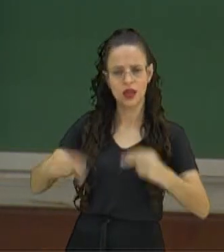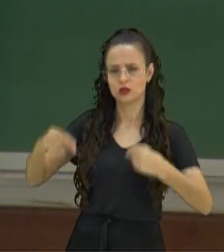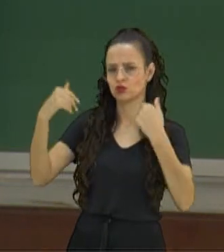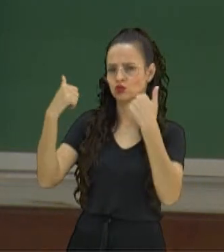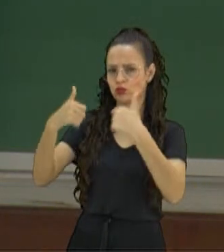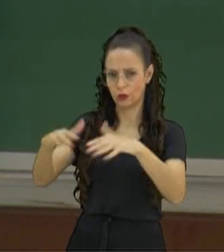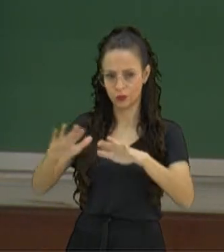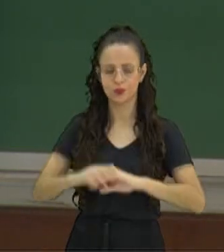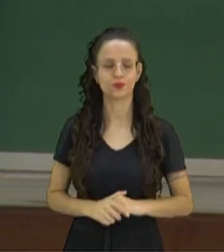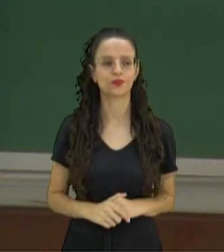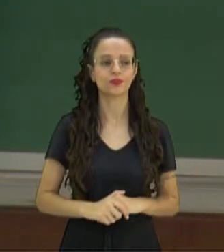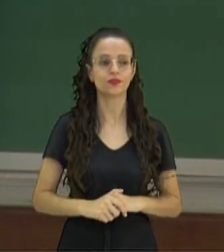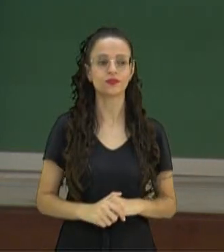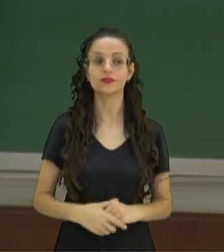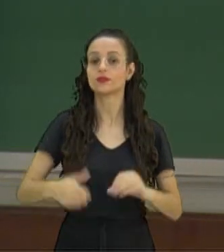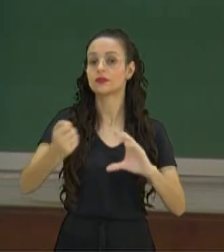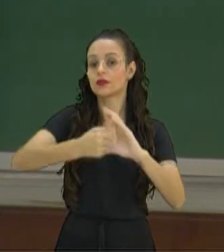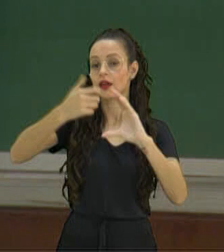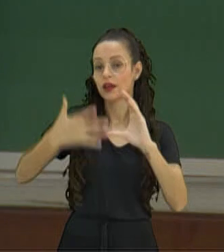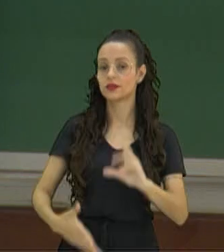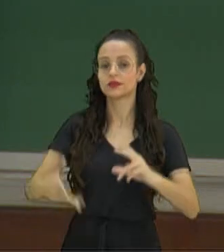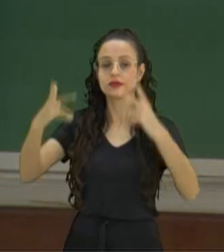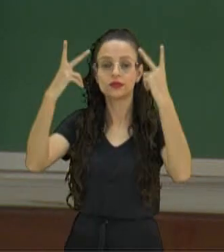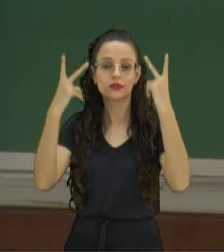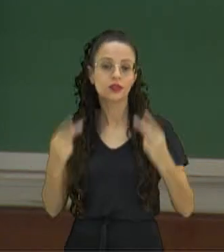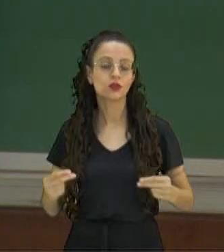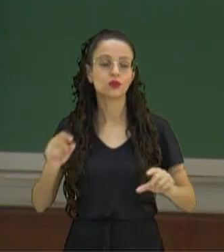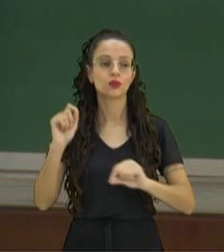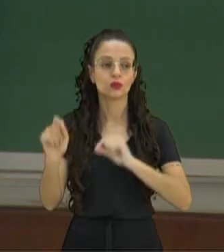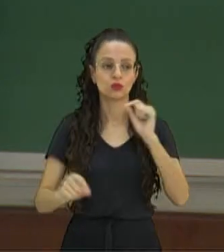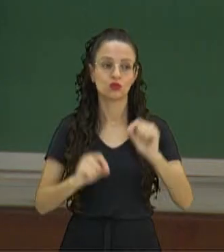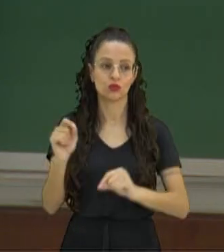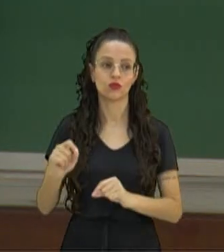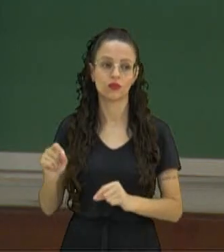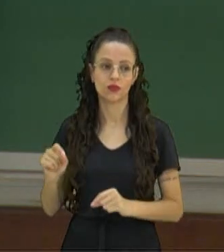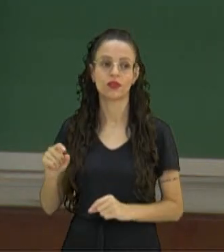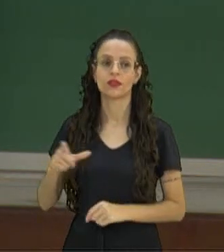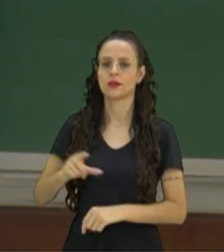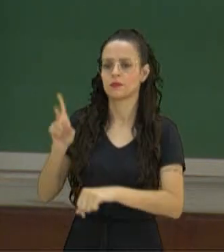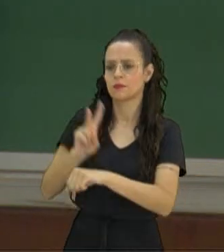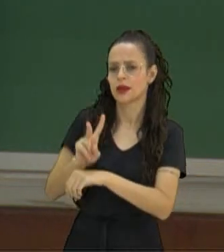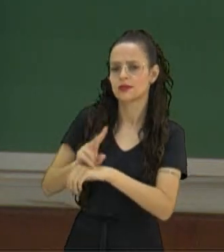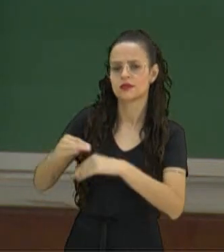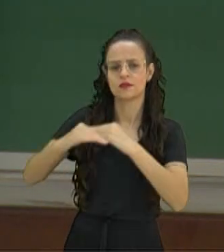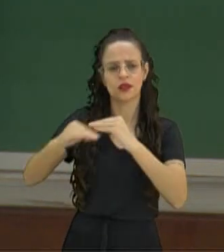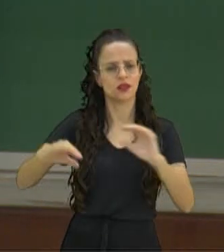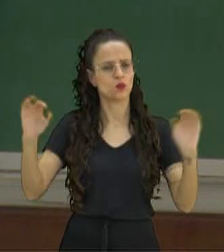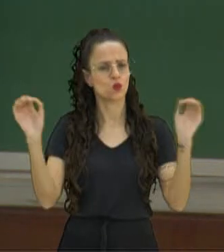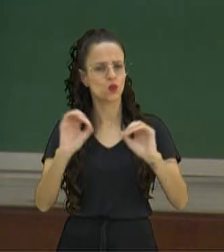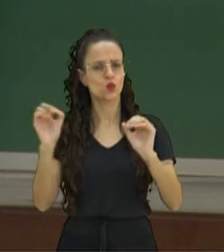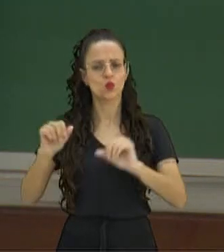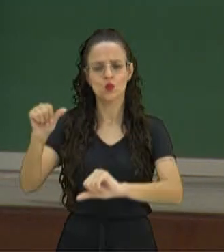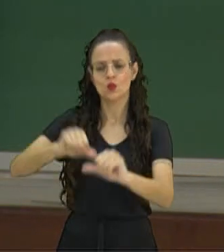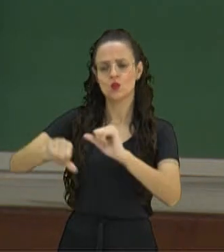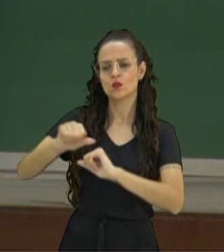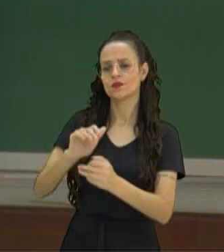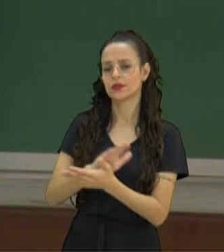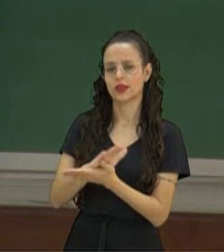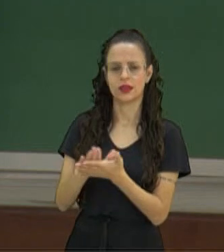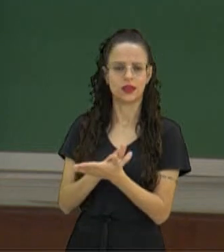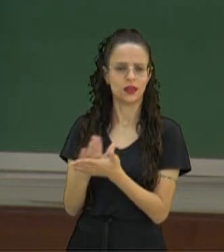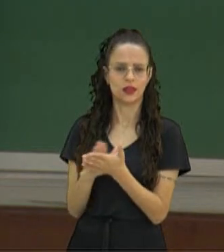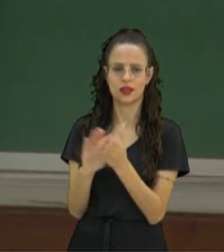natural, certo? São características naturais que são preservadas, não sofrem nenhum tipo de